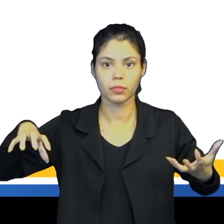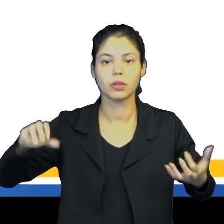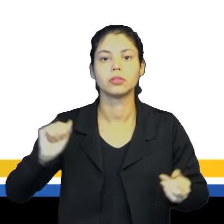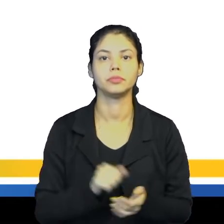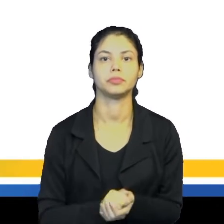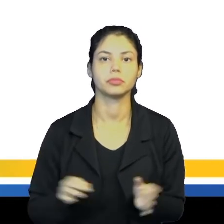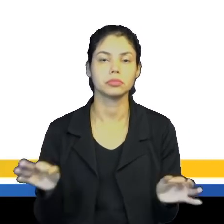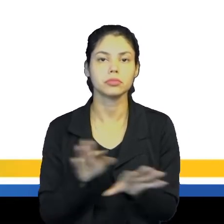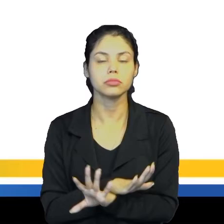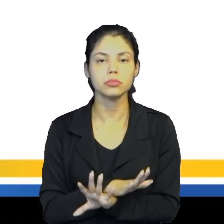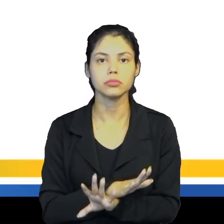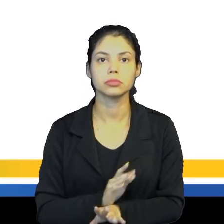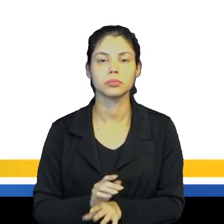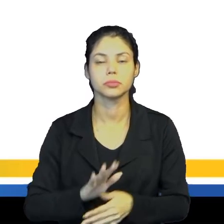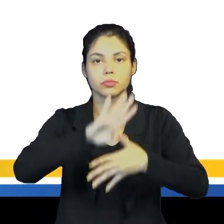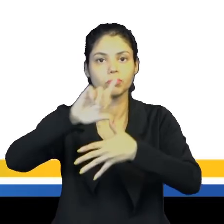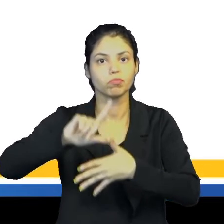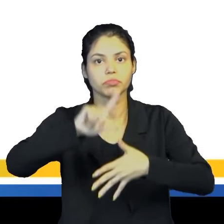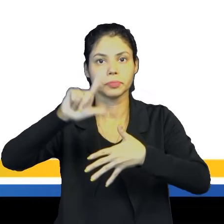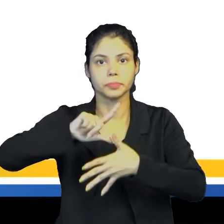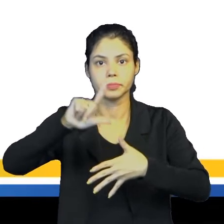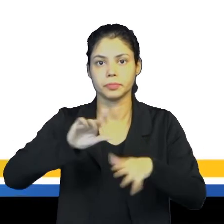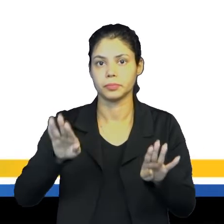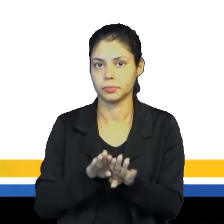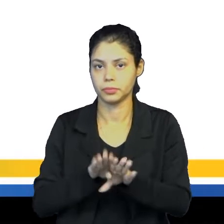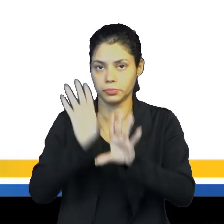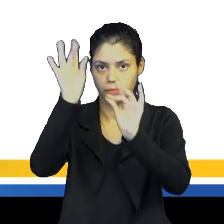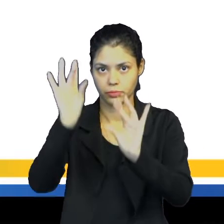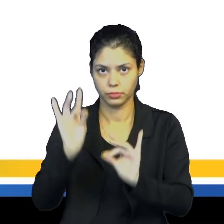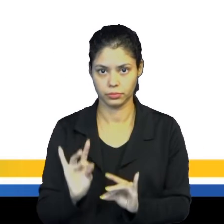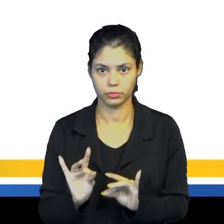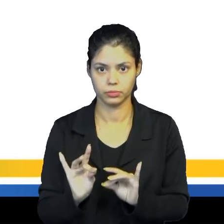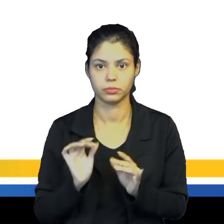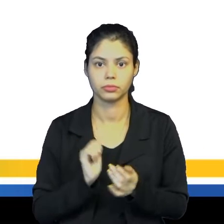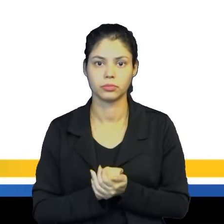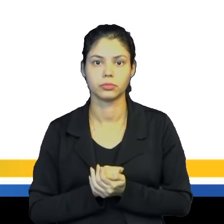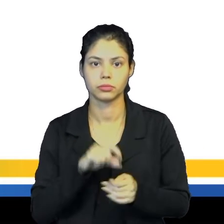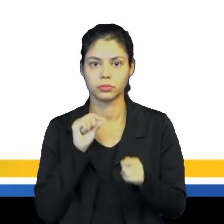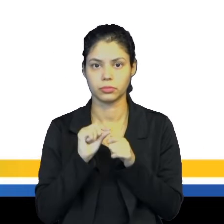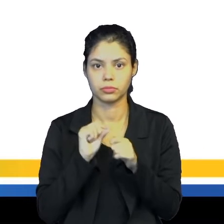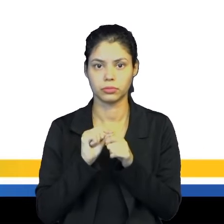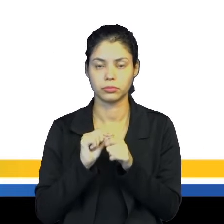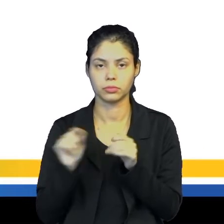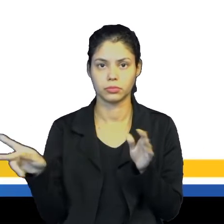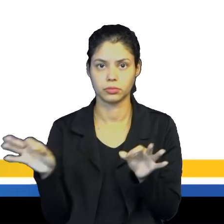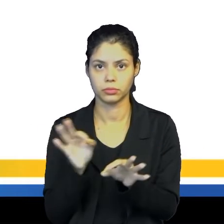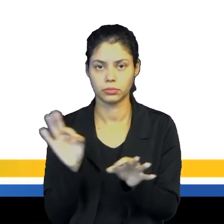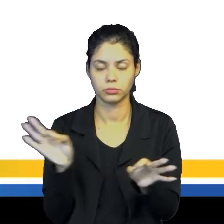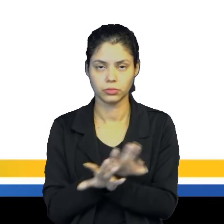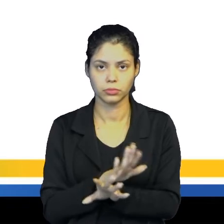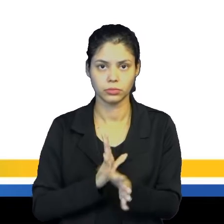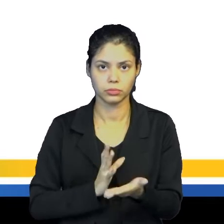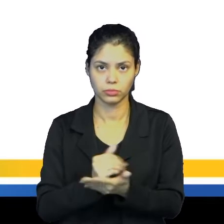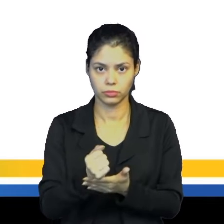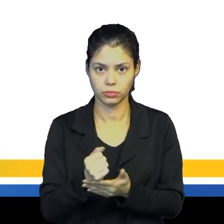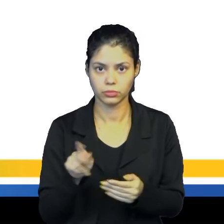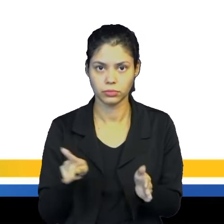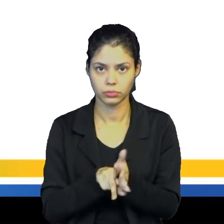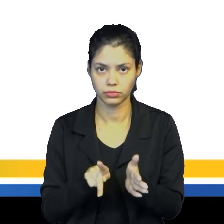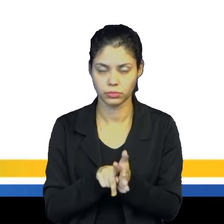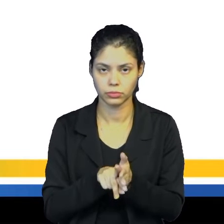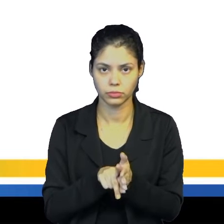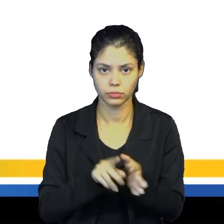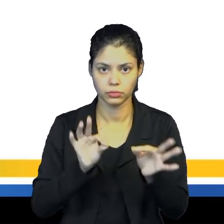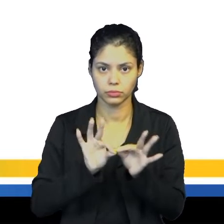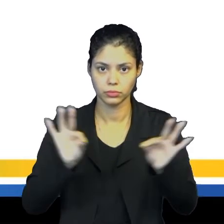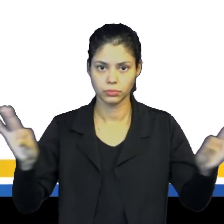América Latina acabou mantendo-se fragmentada, né, cada país forma aí uma nação independente, e o desfecho do processo